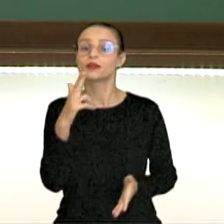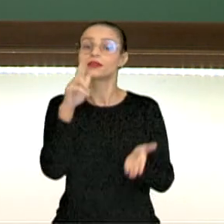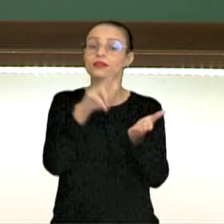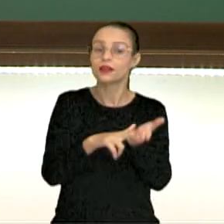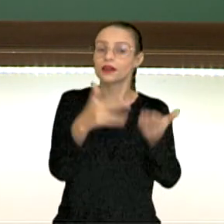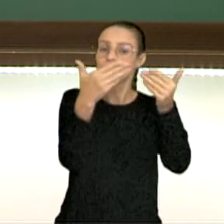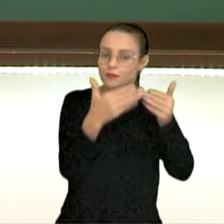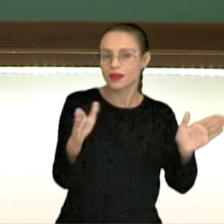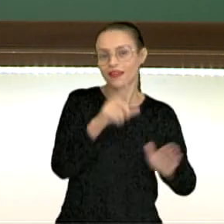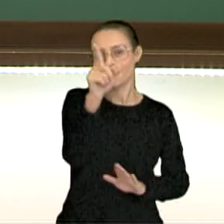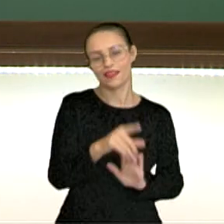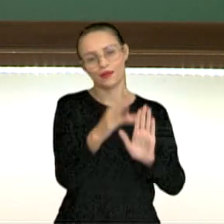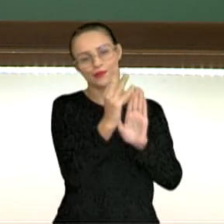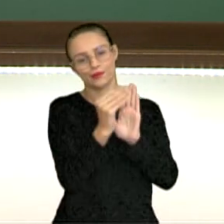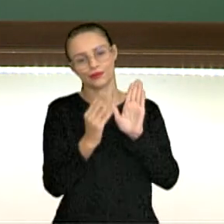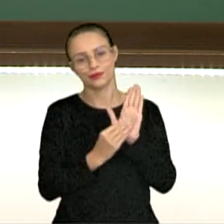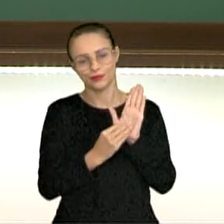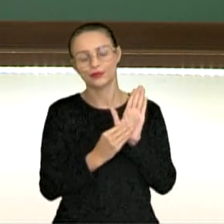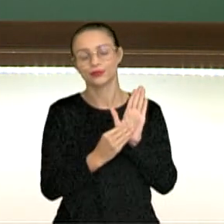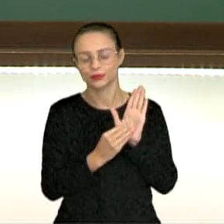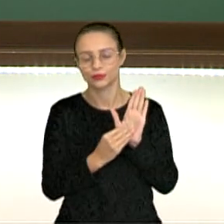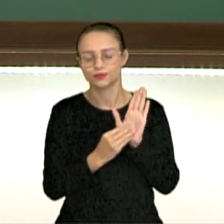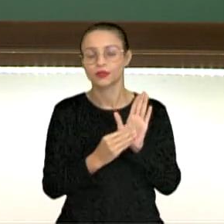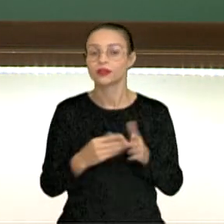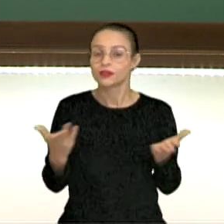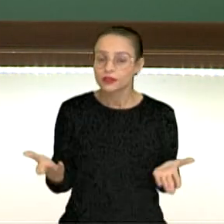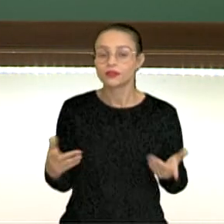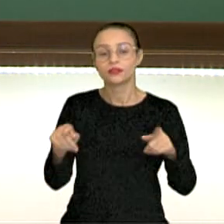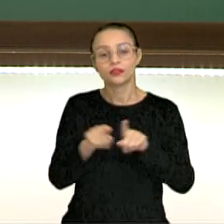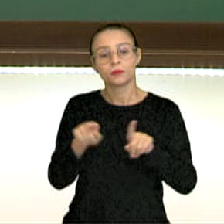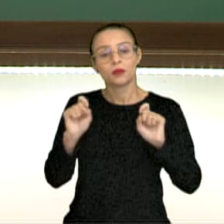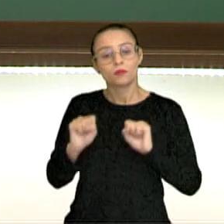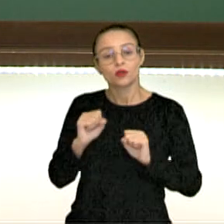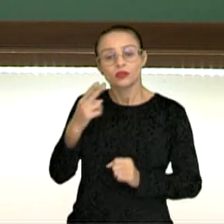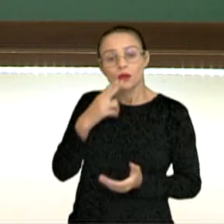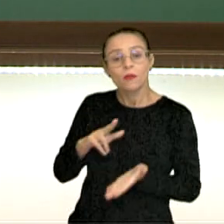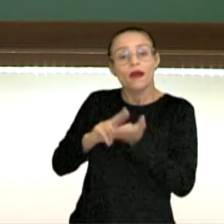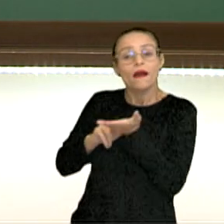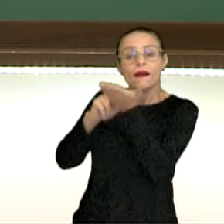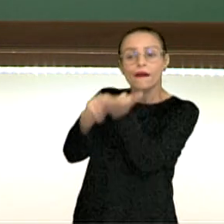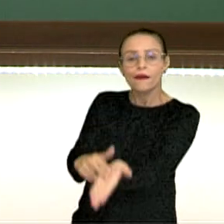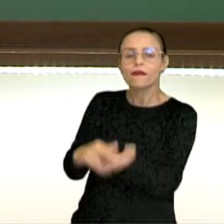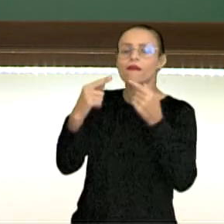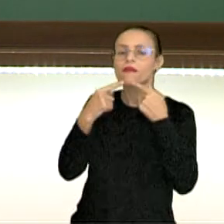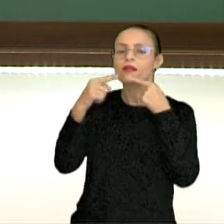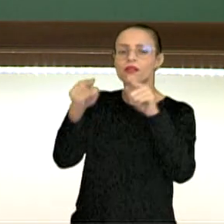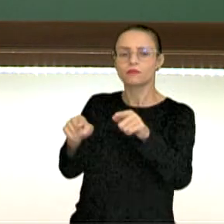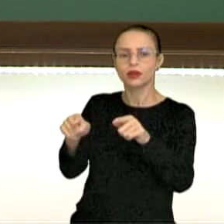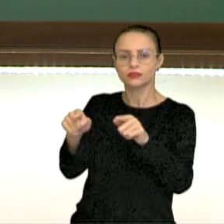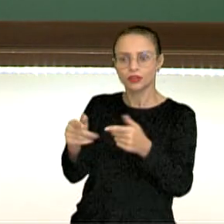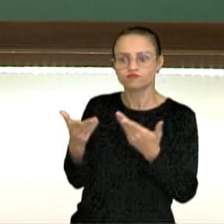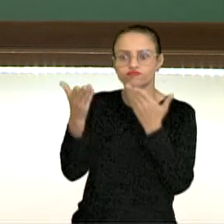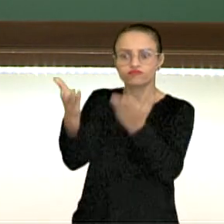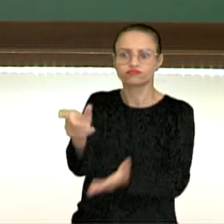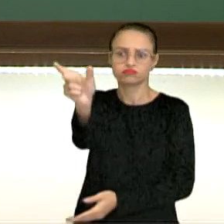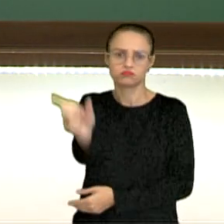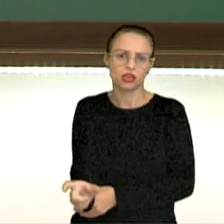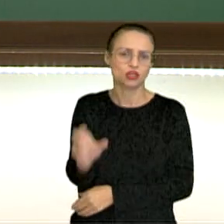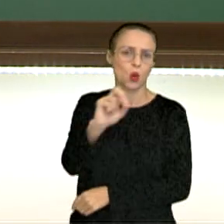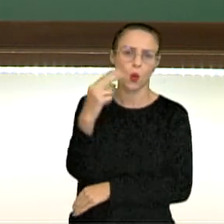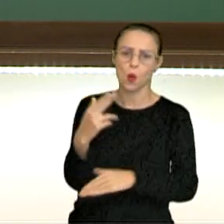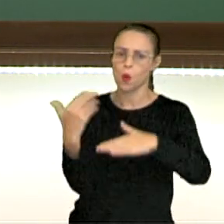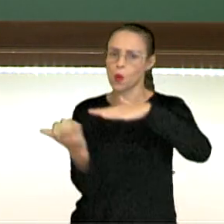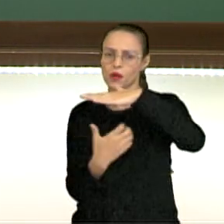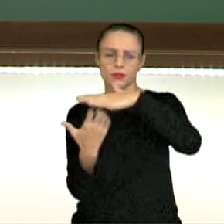nosso conteúdo, o nosso objeto de estudo, ainda através de uma carta de reclamação direcionada à pessoa ou à empresa